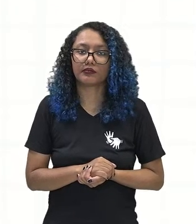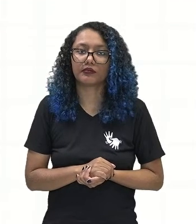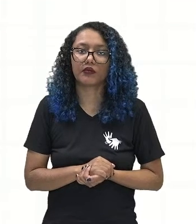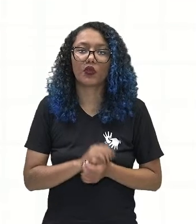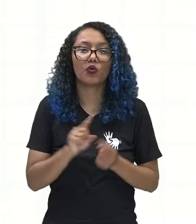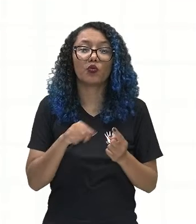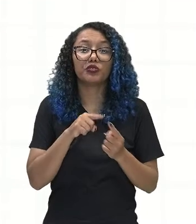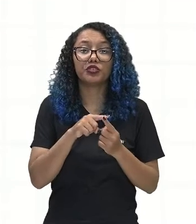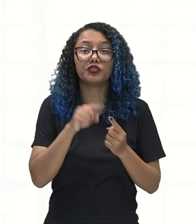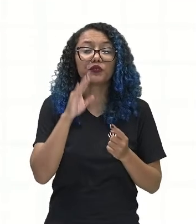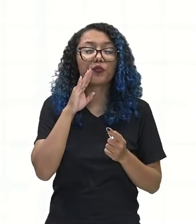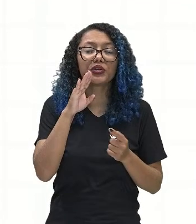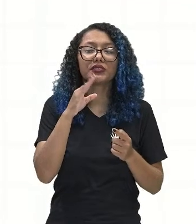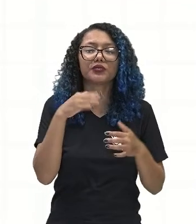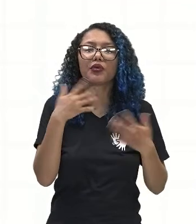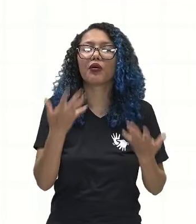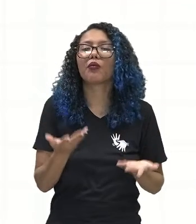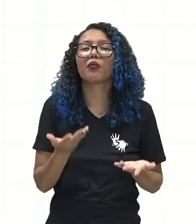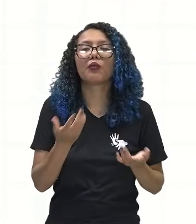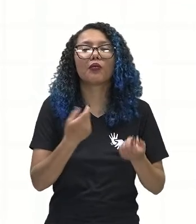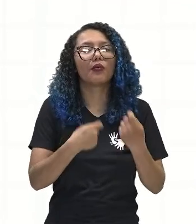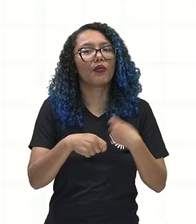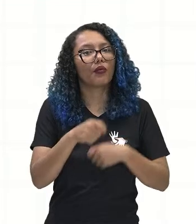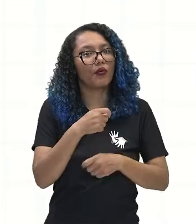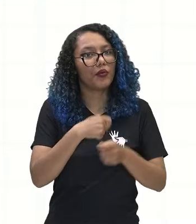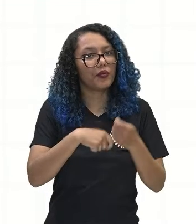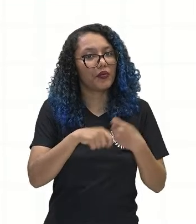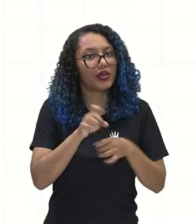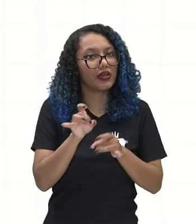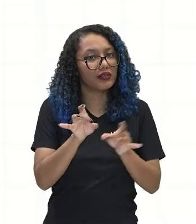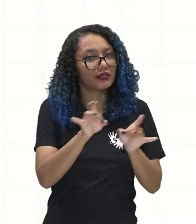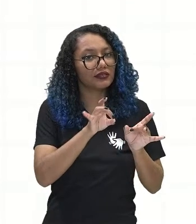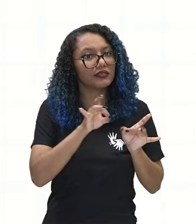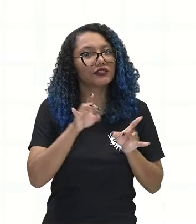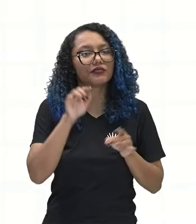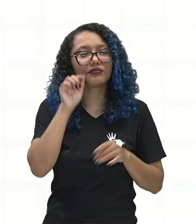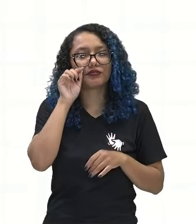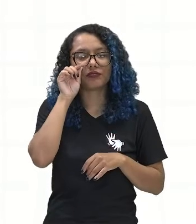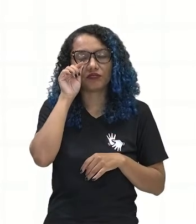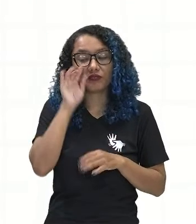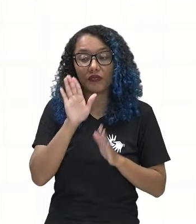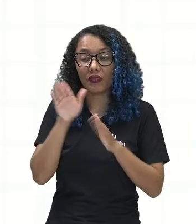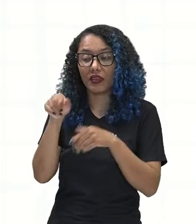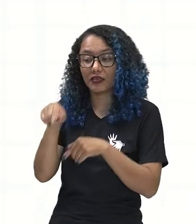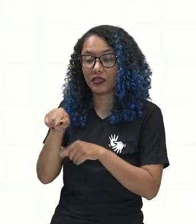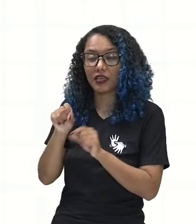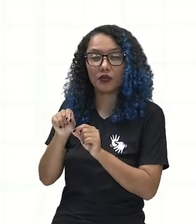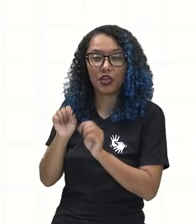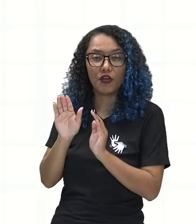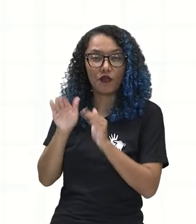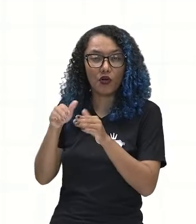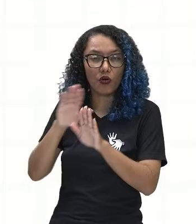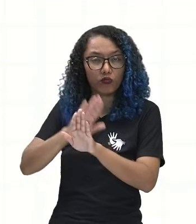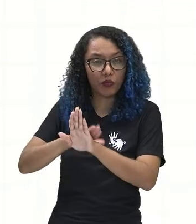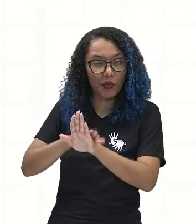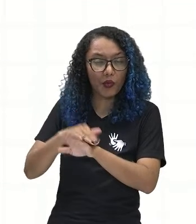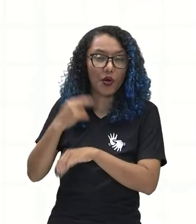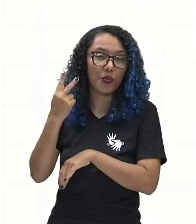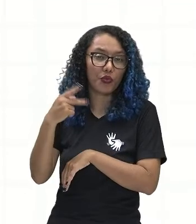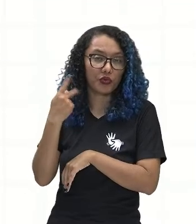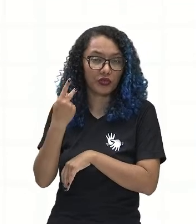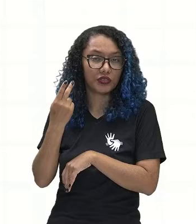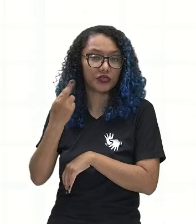comercial, principalmente o comercial. Nós vimos que o da propaganda, não é? É mais no sentido ideológico, político e